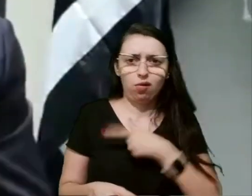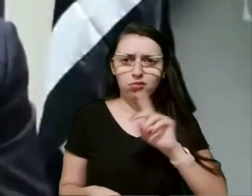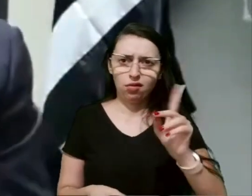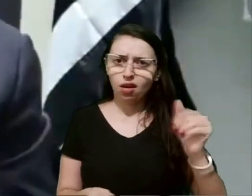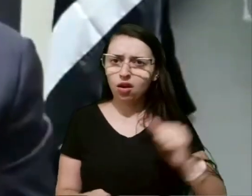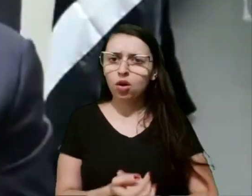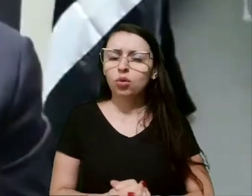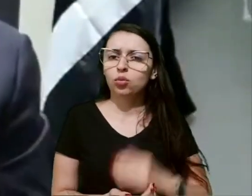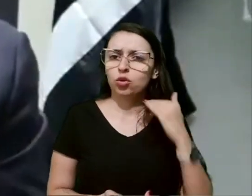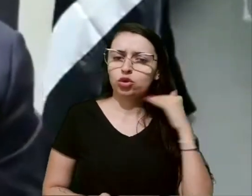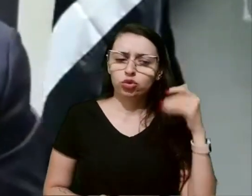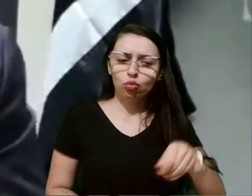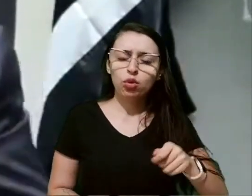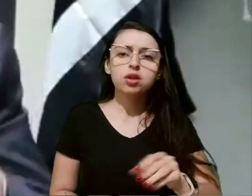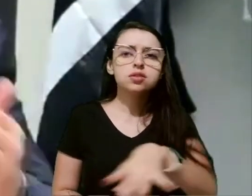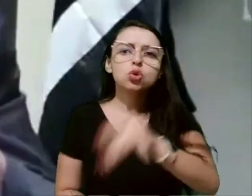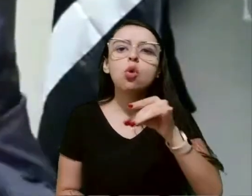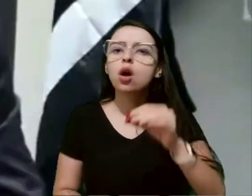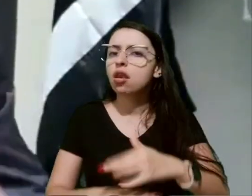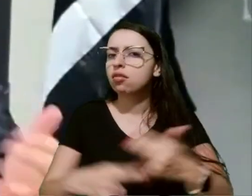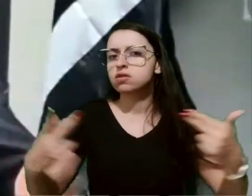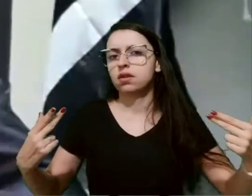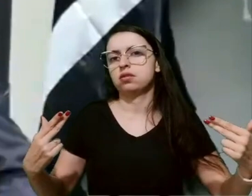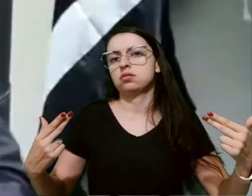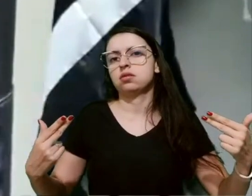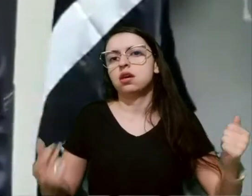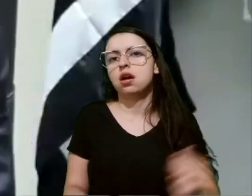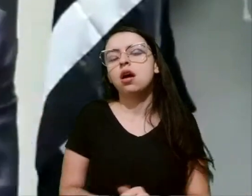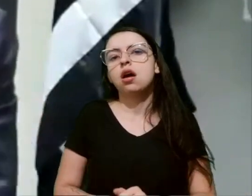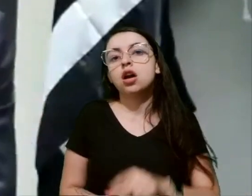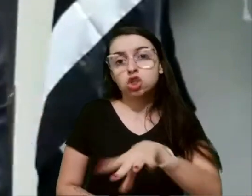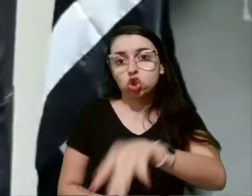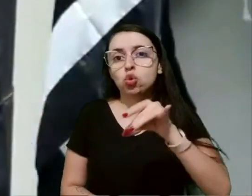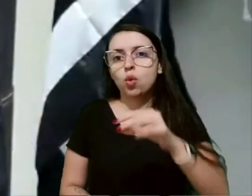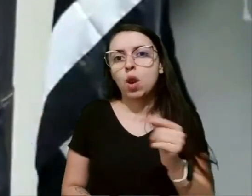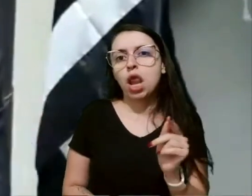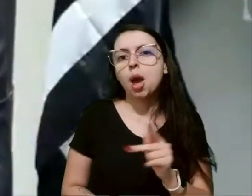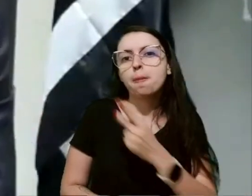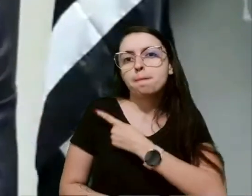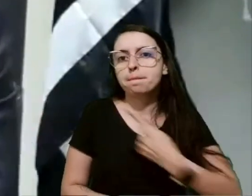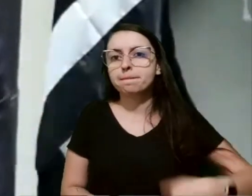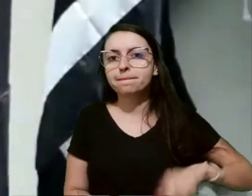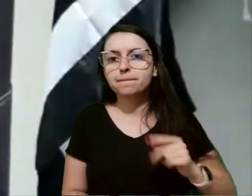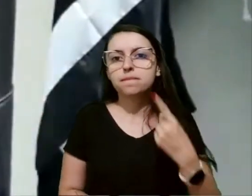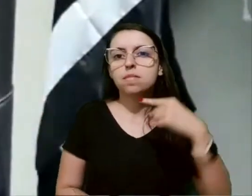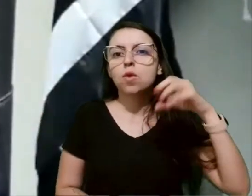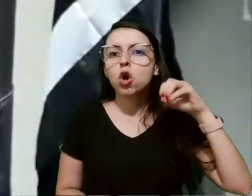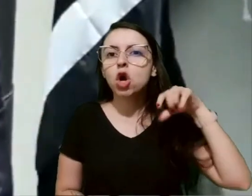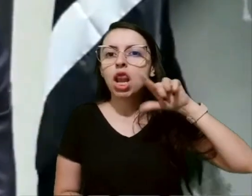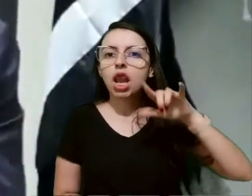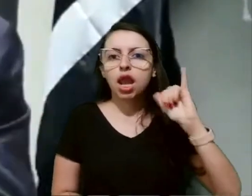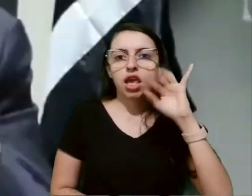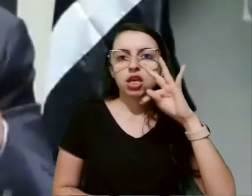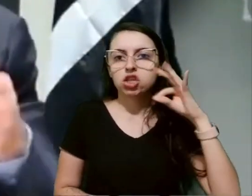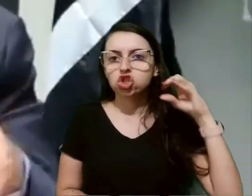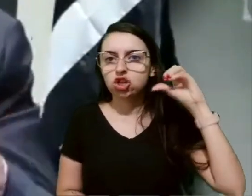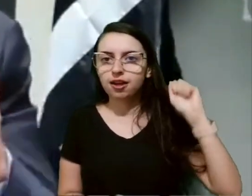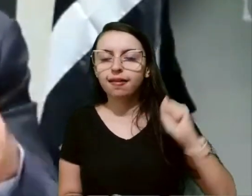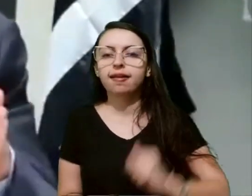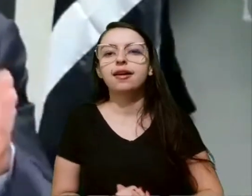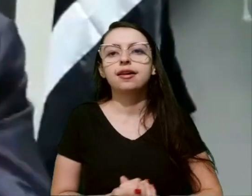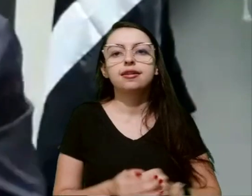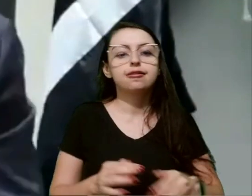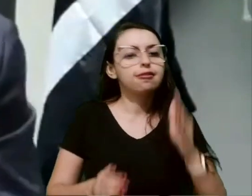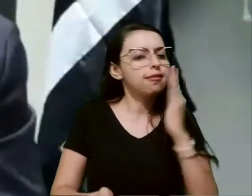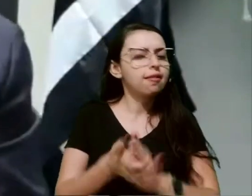juiz pode interpretar de várias maneiras e a escolha dele é uma escolha política, então não cabe ao jurista se imiscuir nessa discussão. Então ele cortava